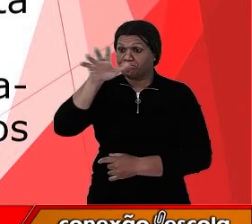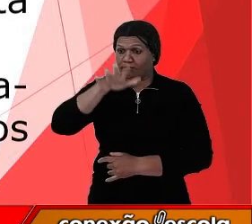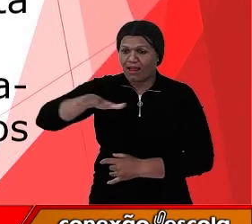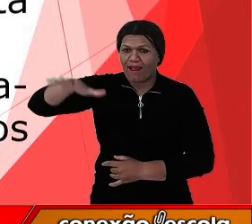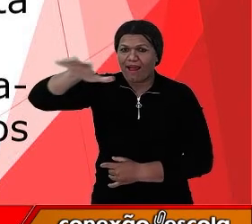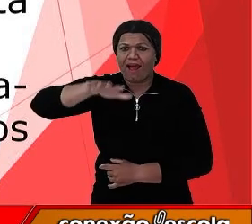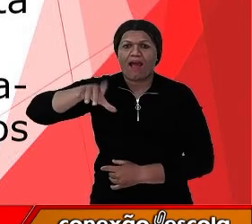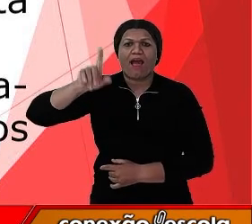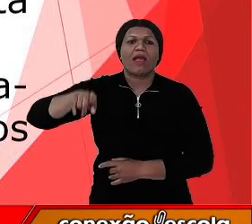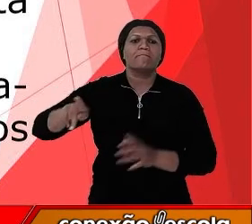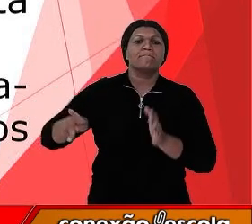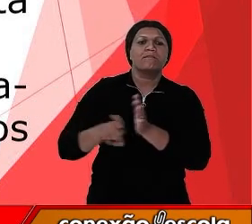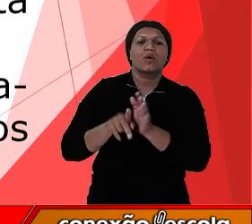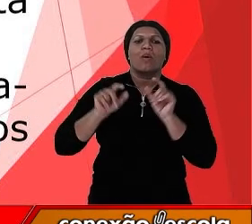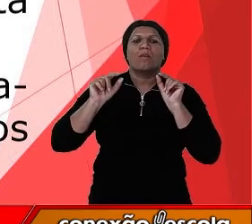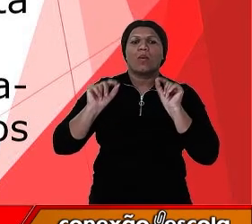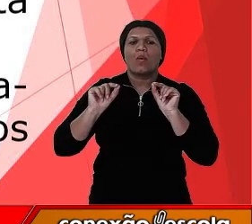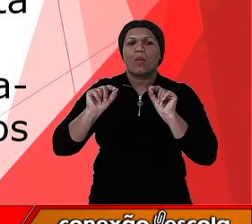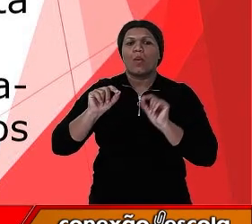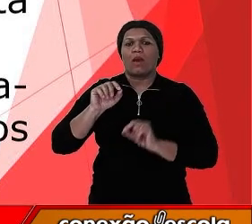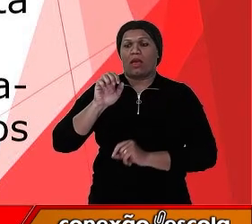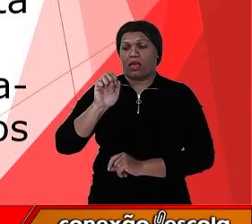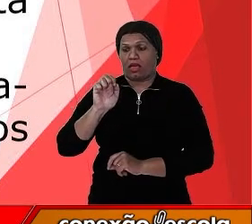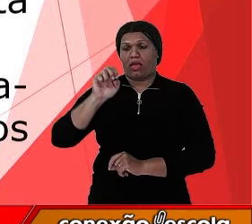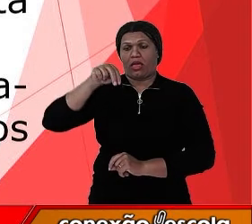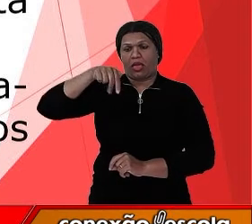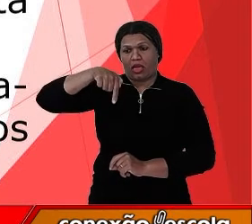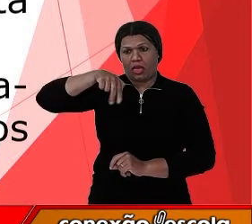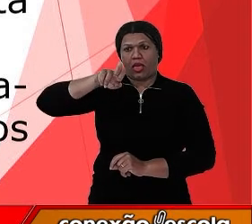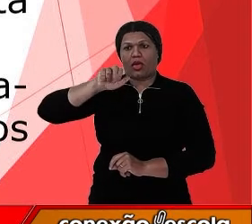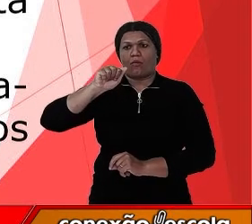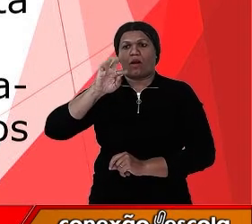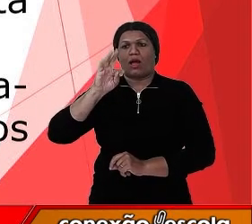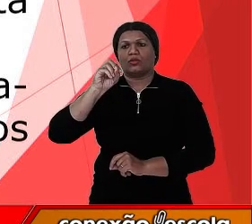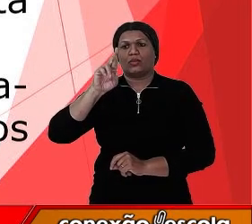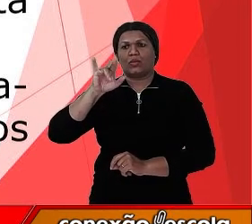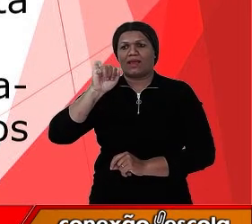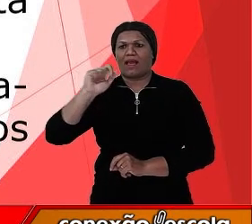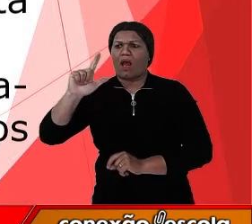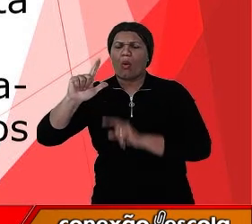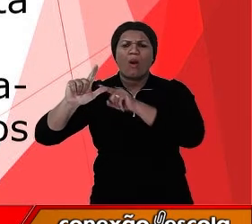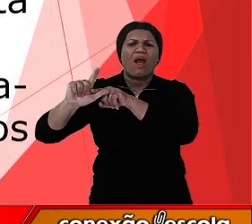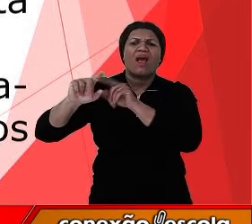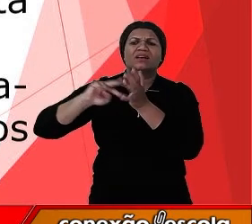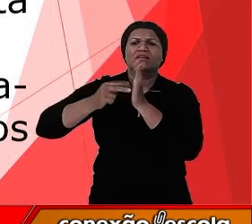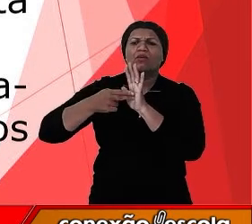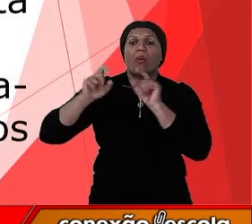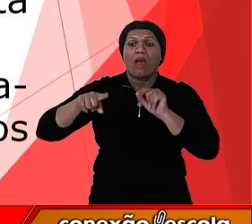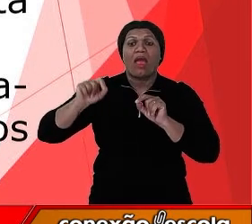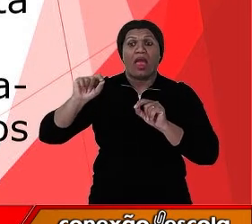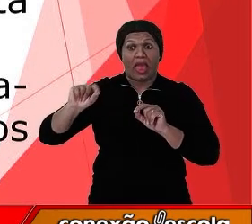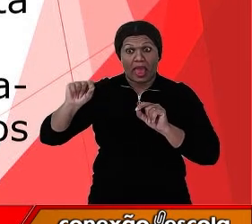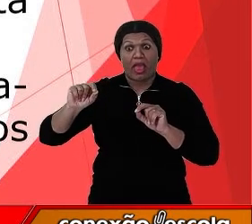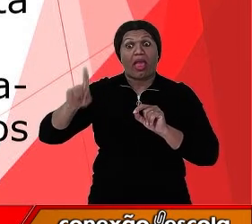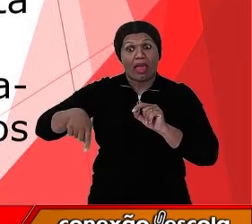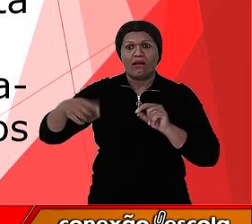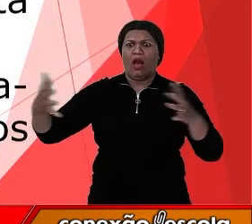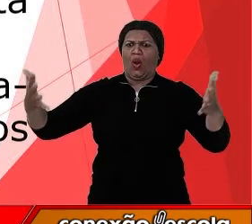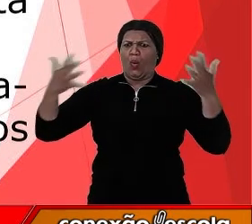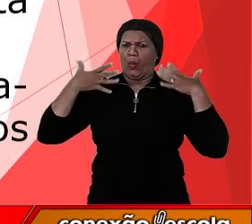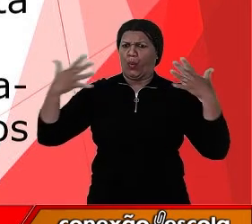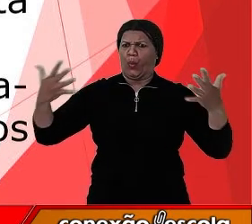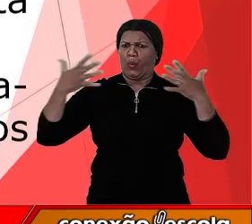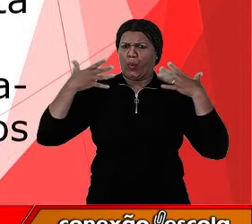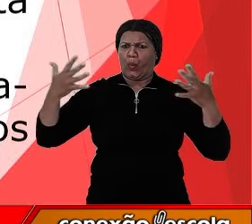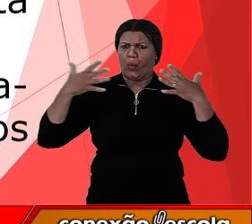clima é Equatorial quente e úmido Como assim faz um calorzão e